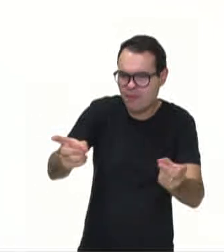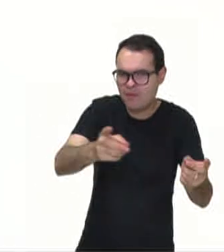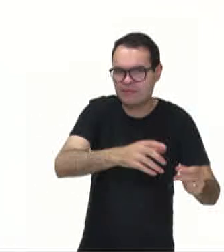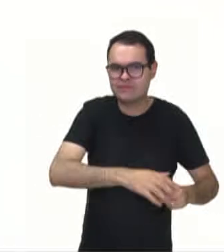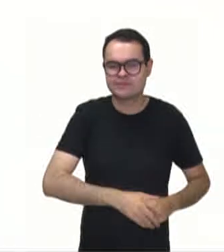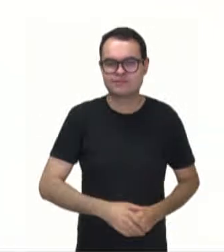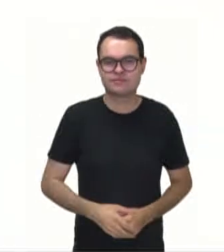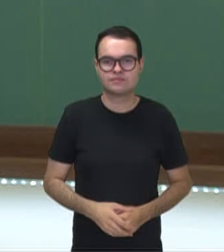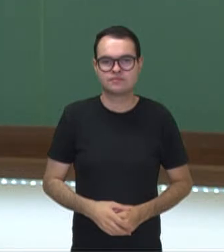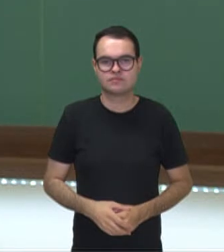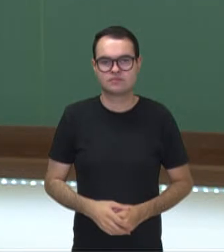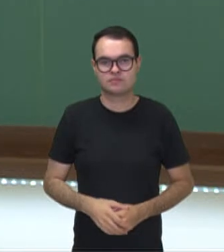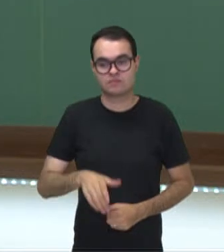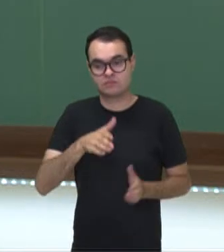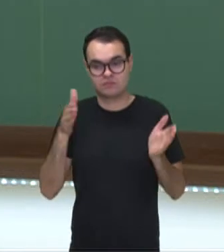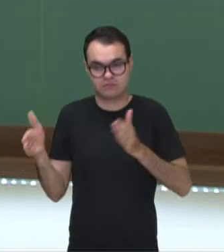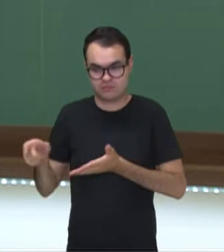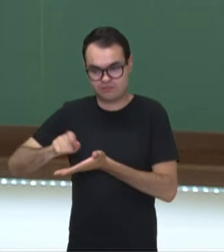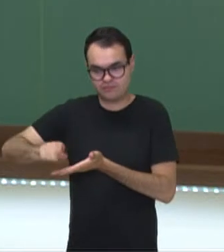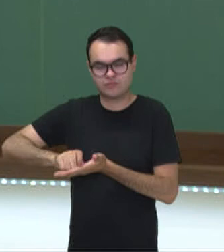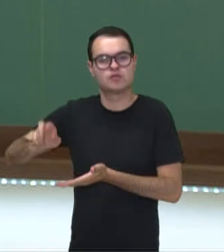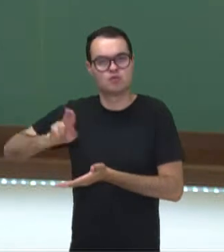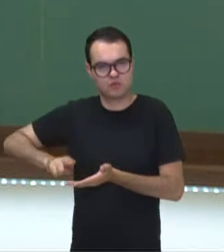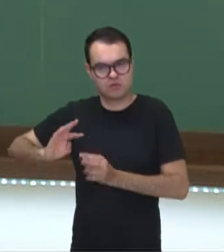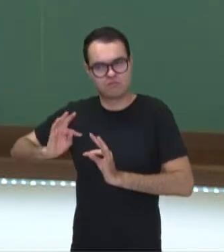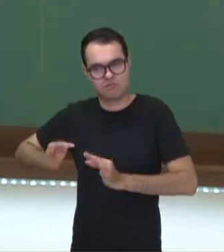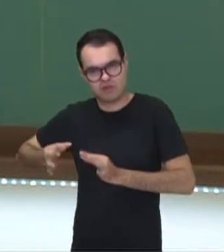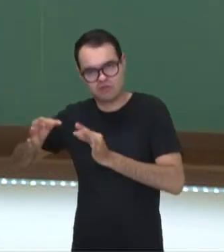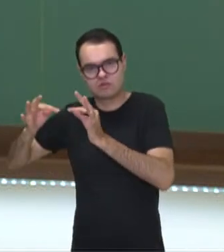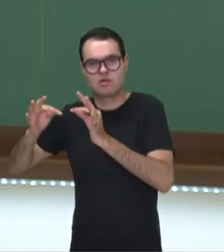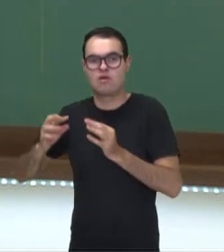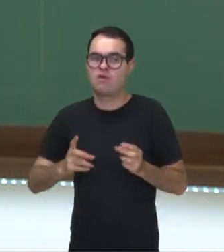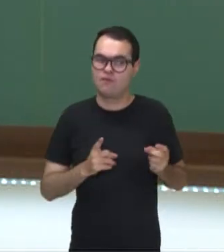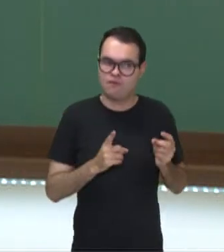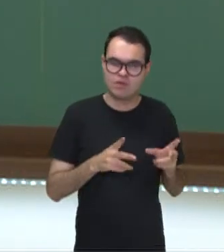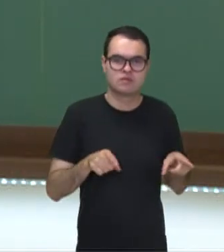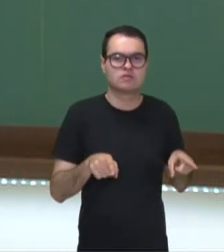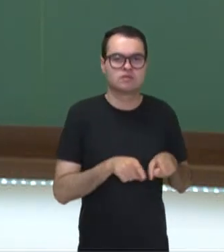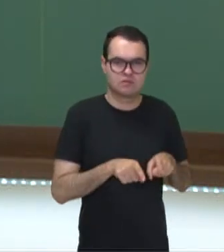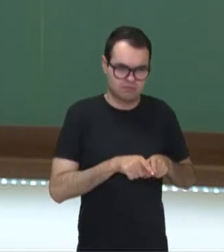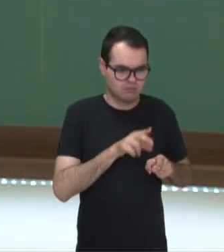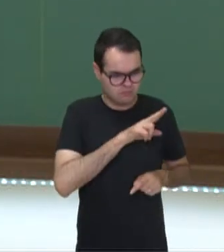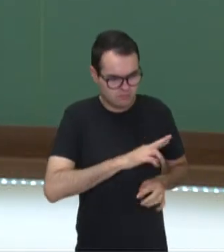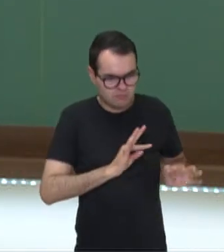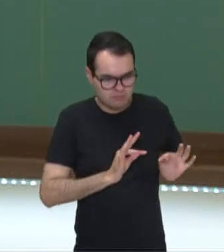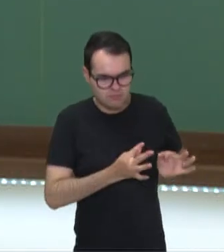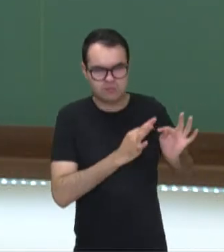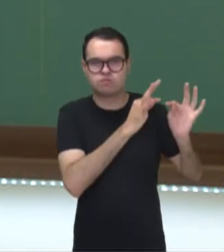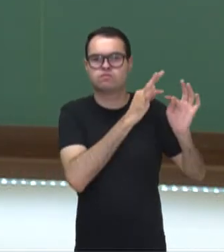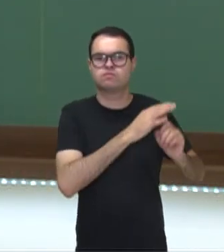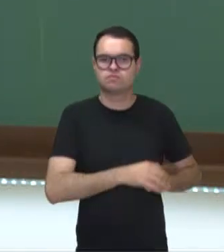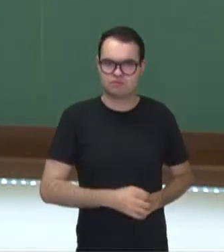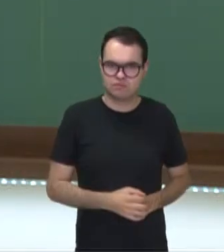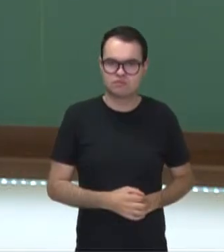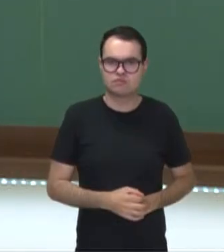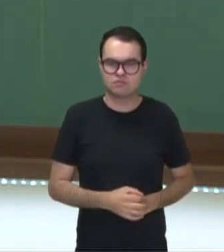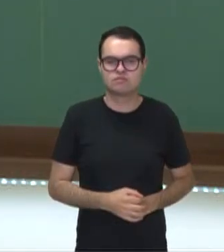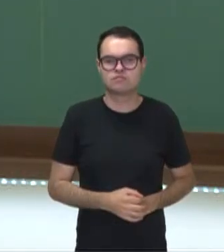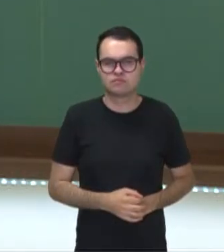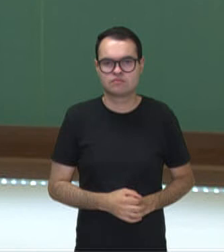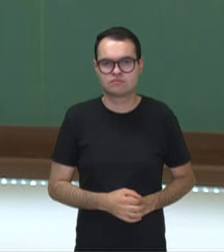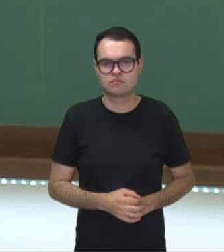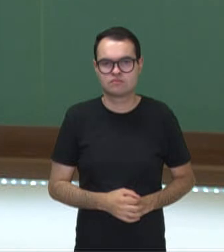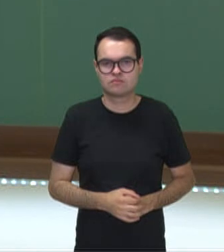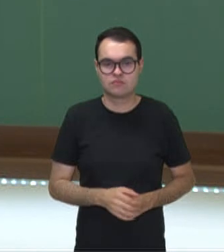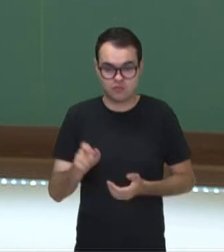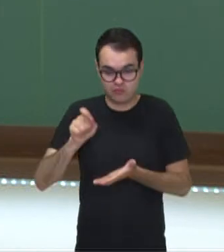o escritor, ele vai usar tecnologia, o vendedor também usa tecnologia, o escritor, ele